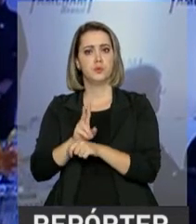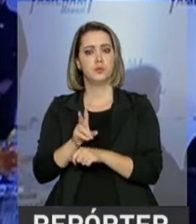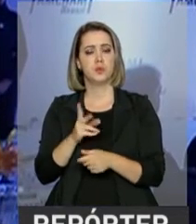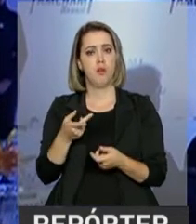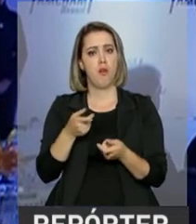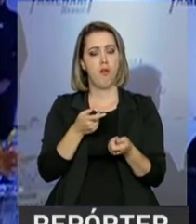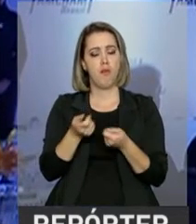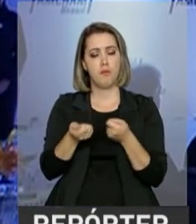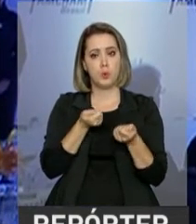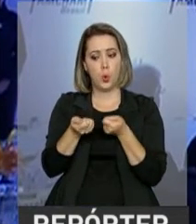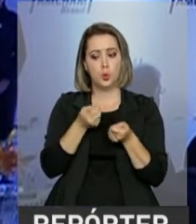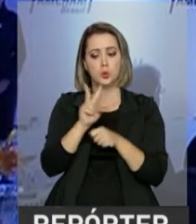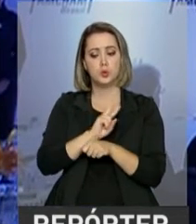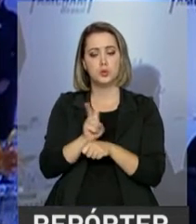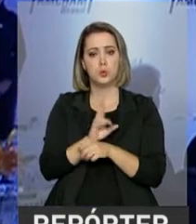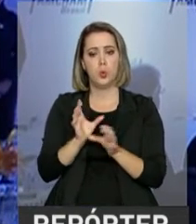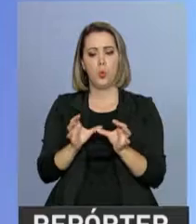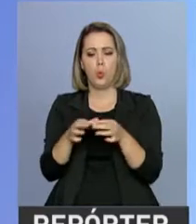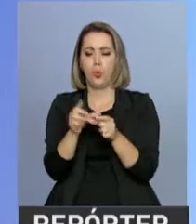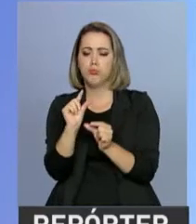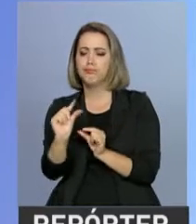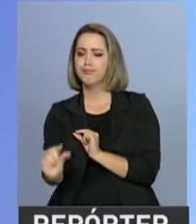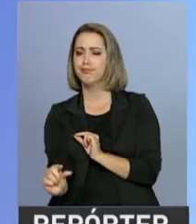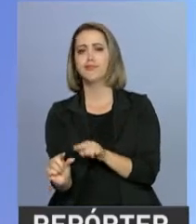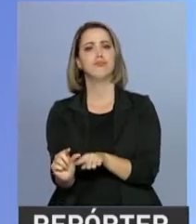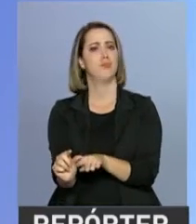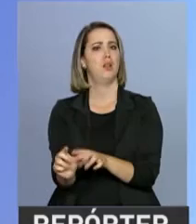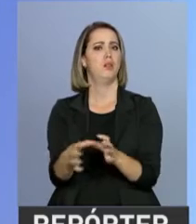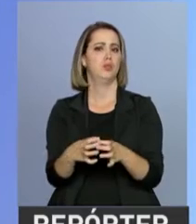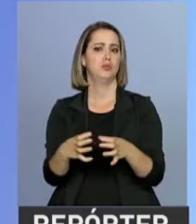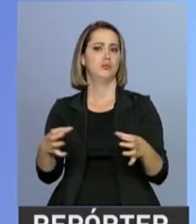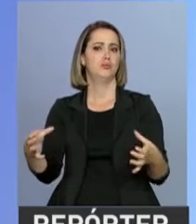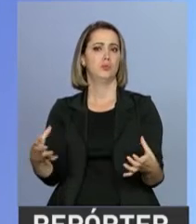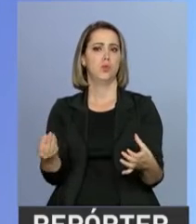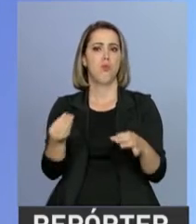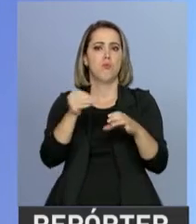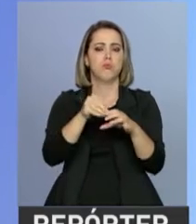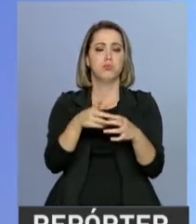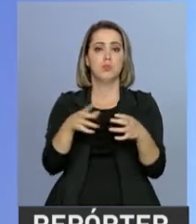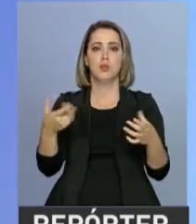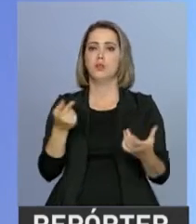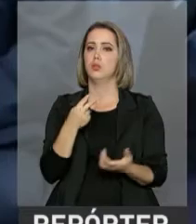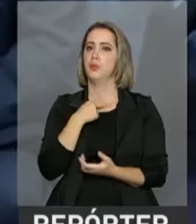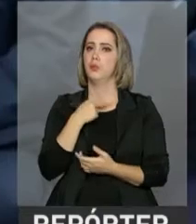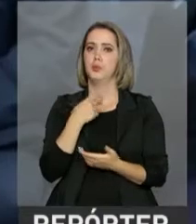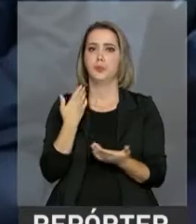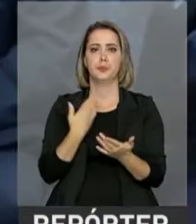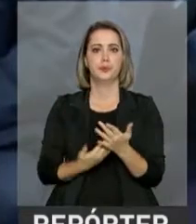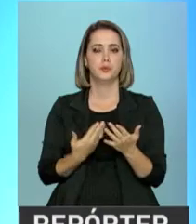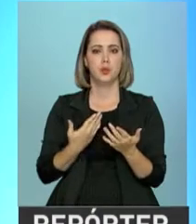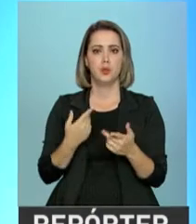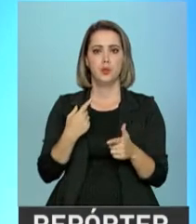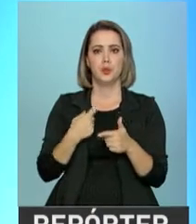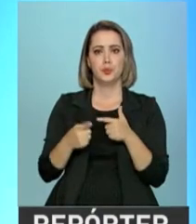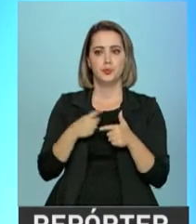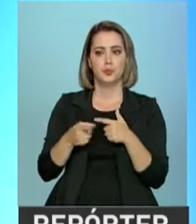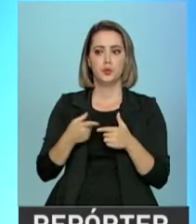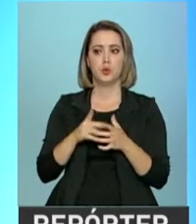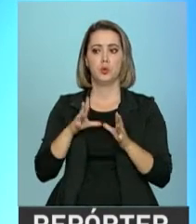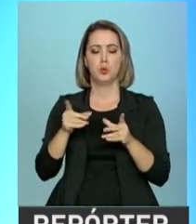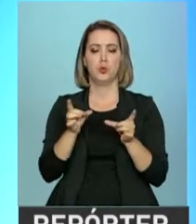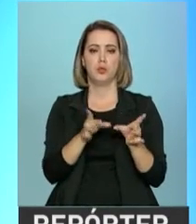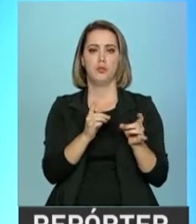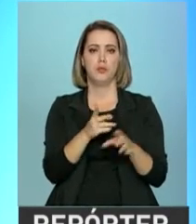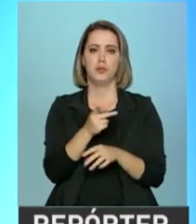fiscalização e disse que um grupo pequeno que está sendo investigado não pode comprometer toda a exportação de carne brasileira. O agronegócio